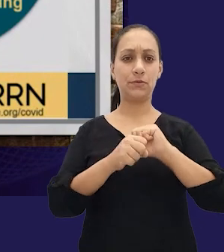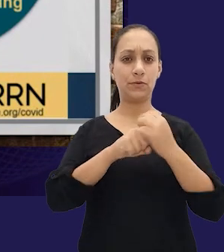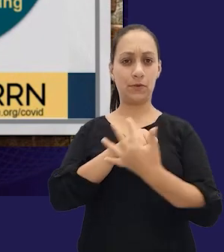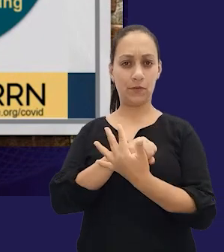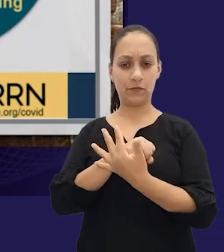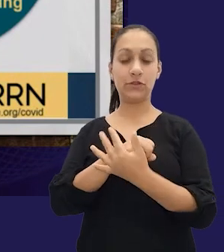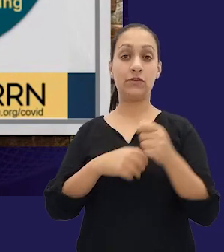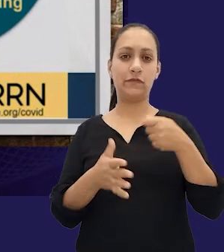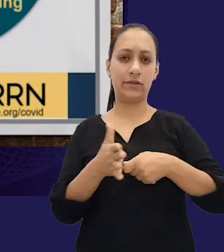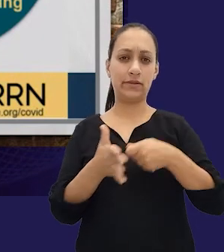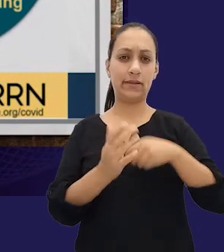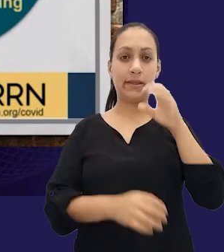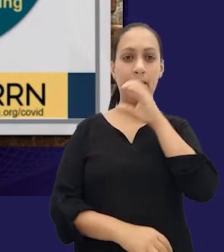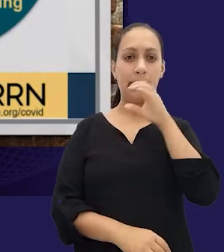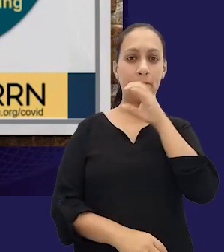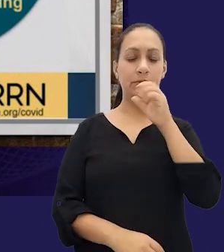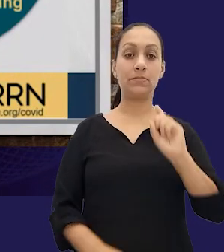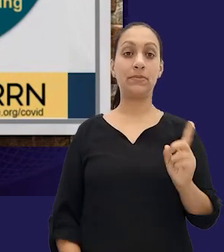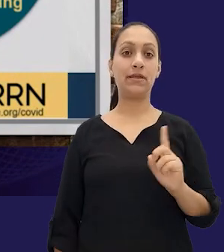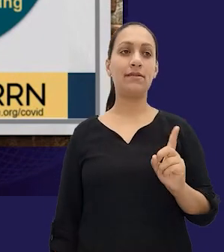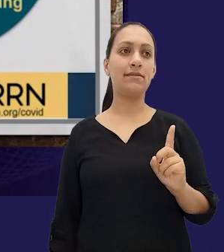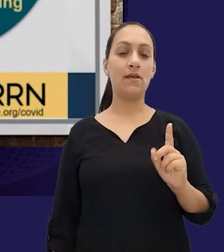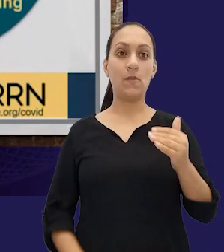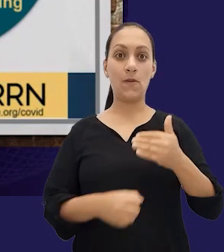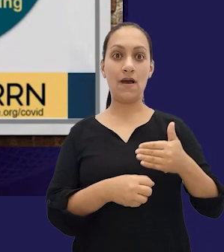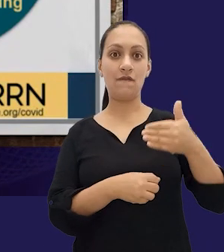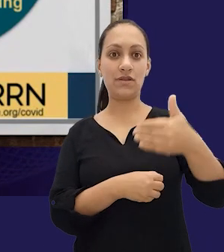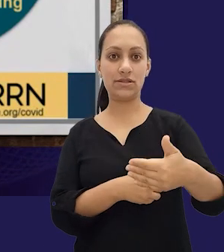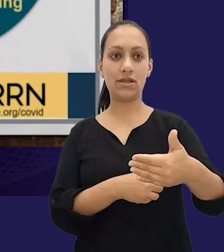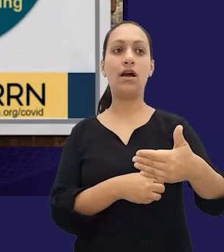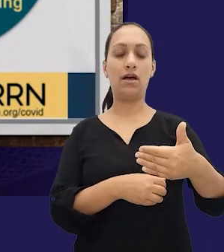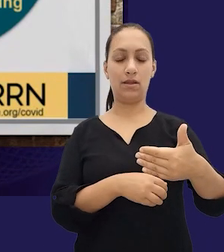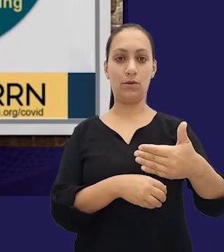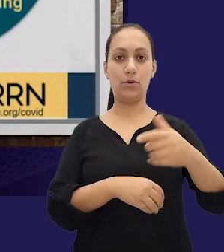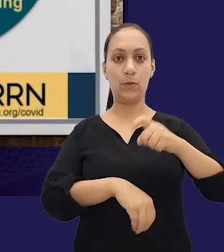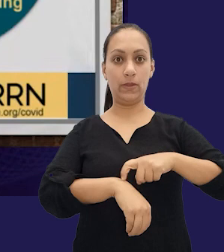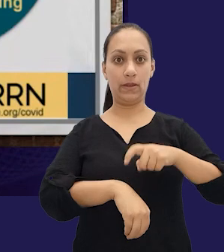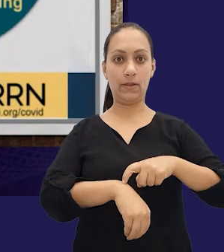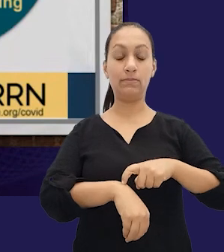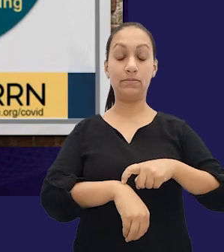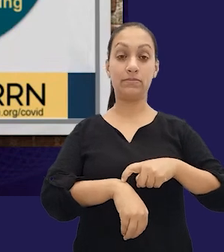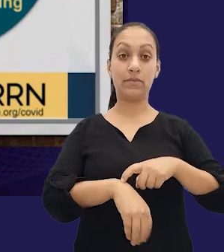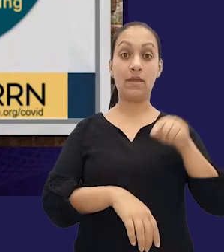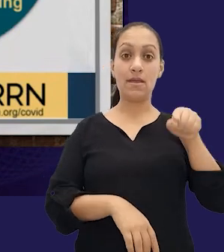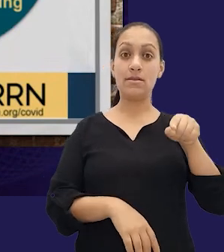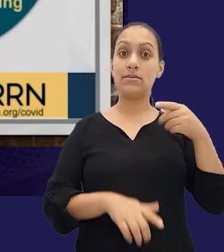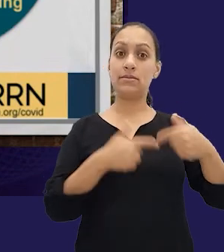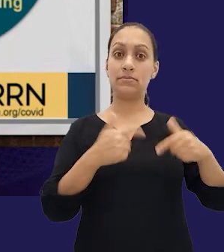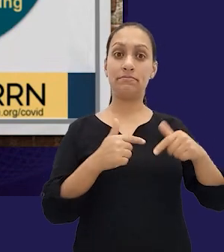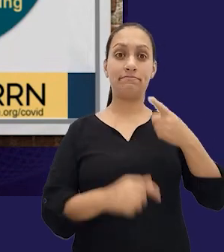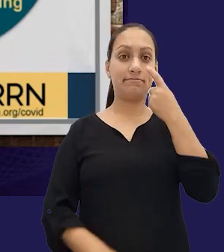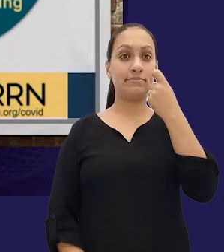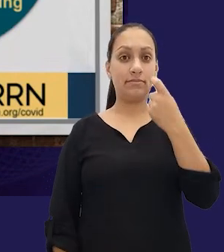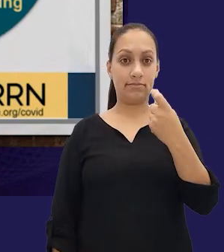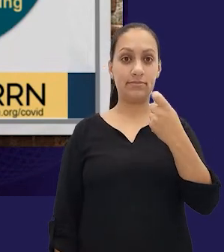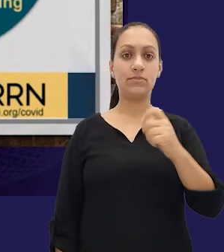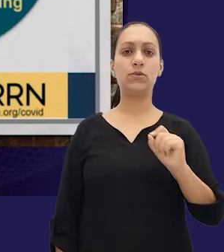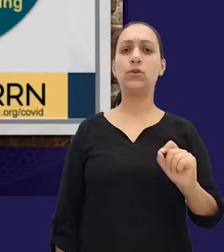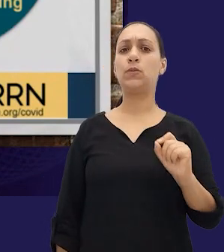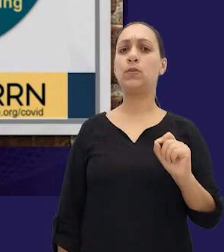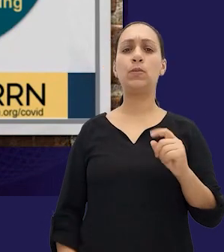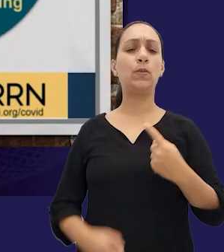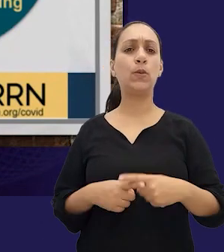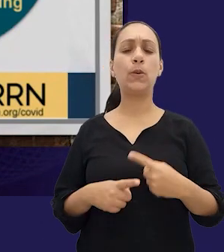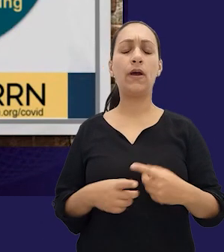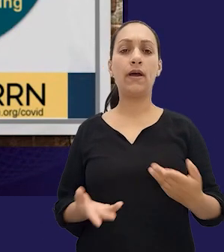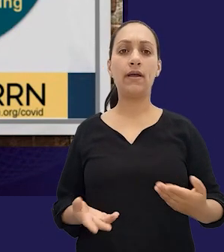mais rápido para não avançar tanto no tempo. Esse trabalho aqui, ele é super interessante, por quê? Esse